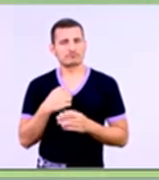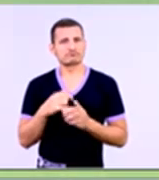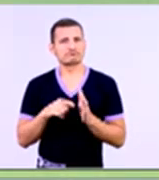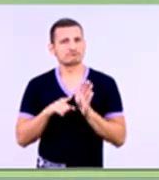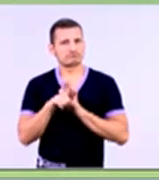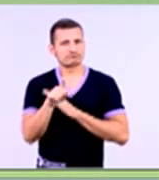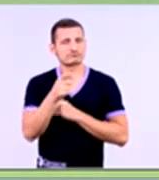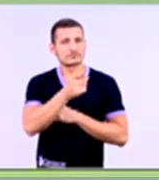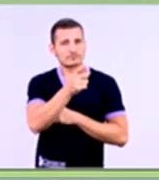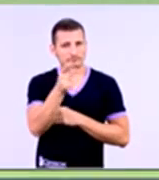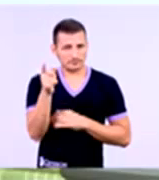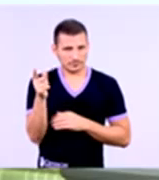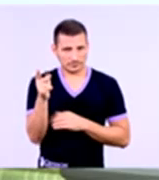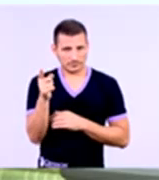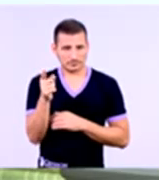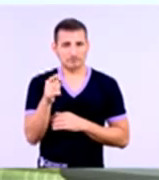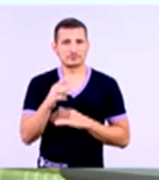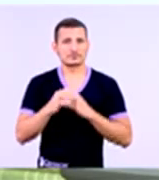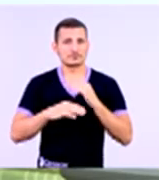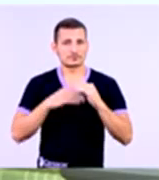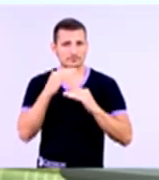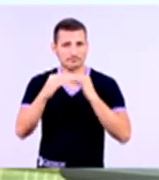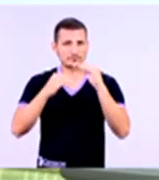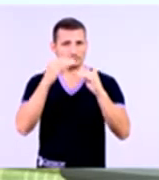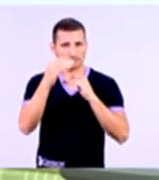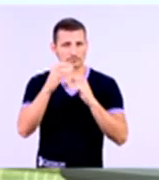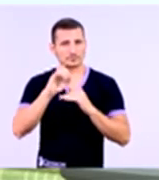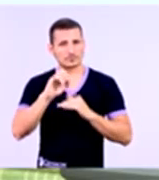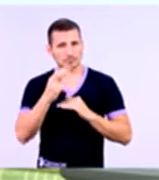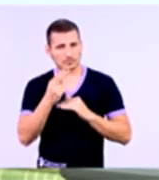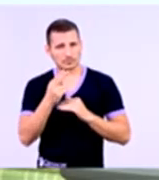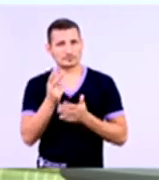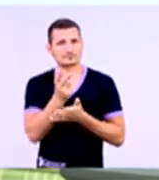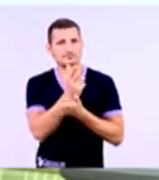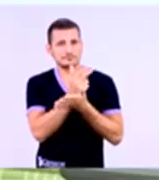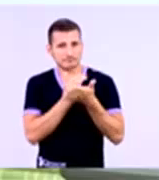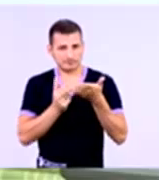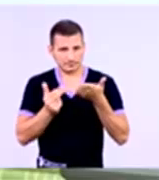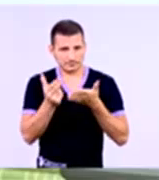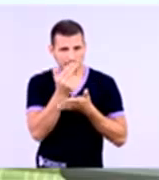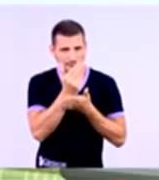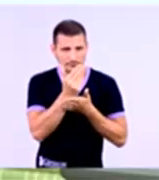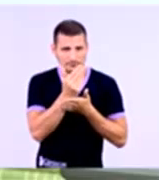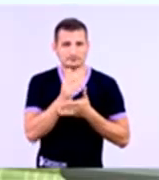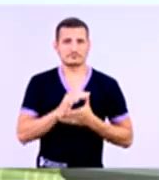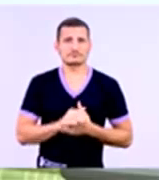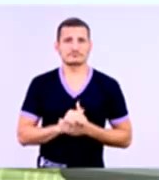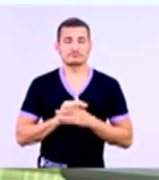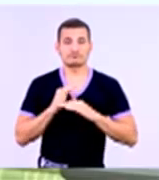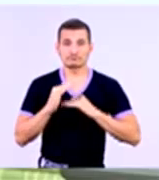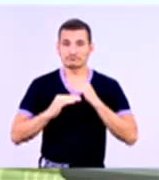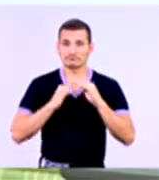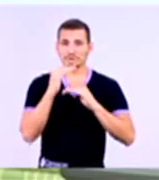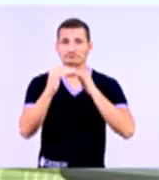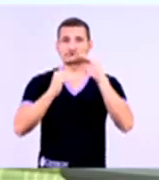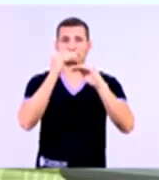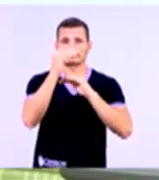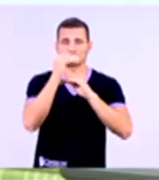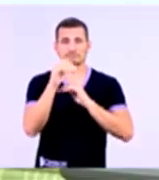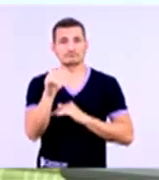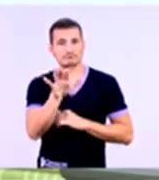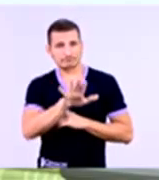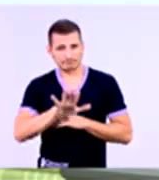na condição de desenvolvedor ou ainda de design, que o desenvolvimento de uma interface precisa ter